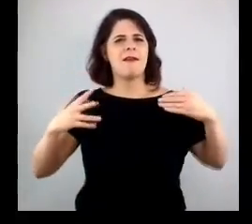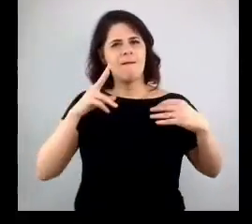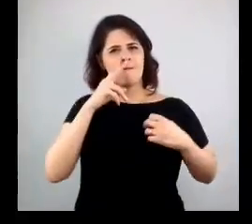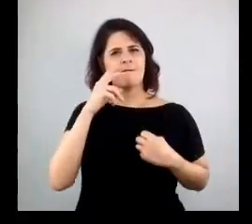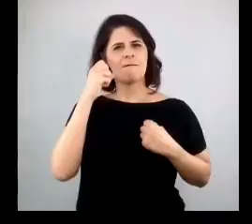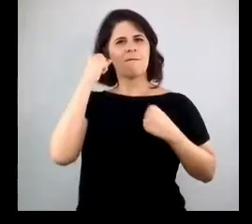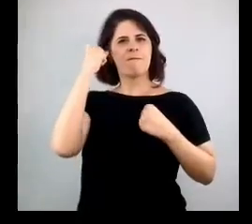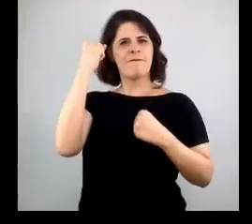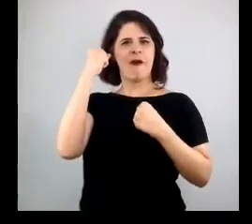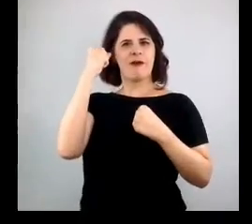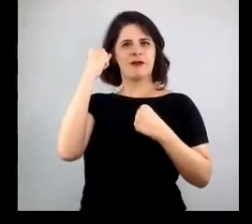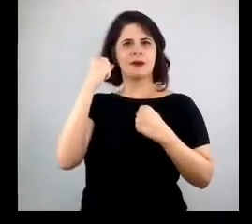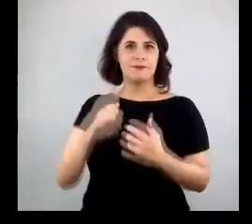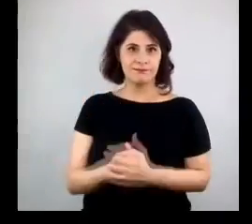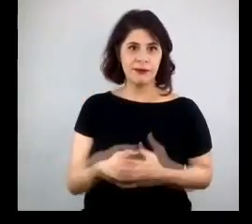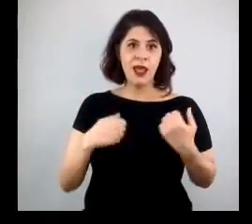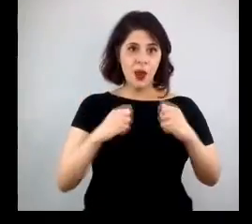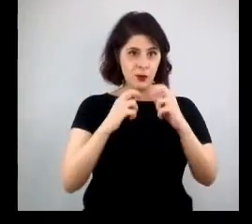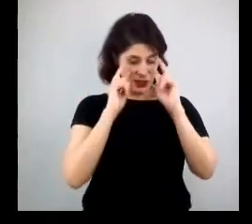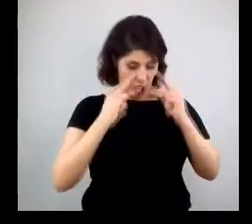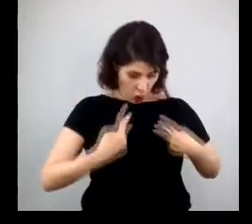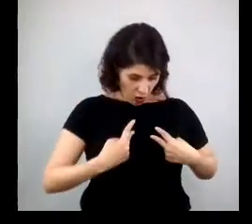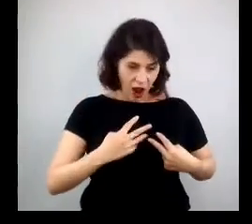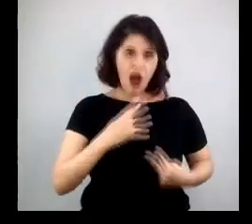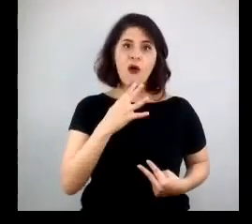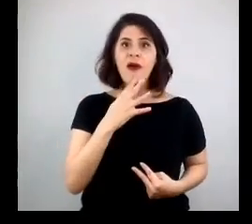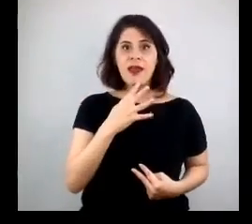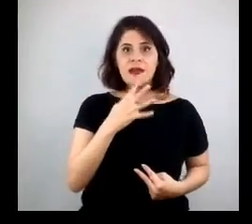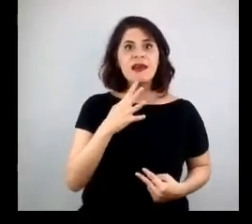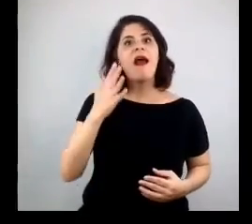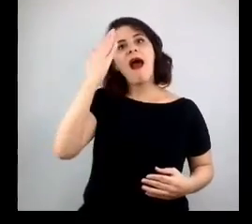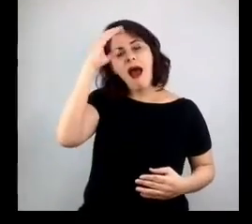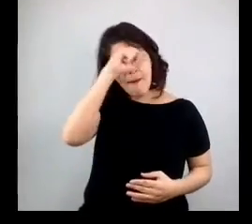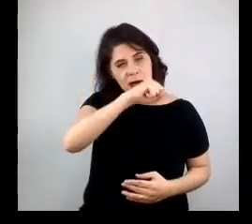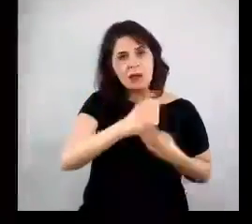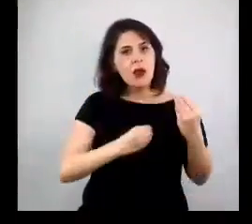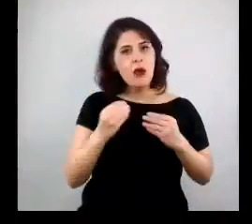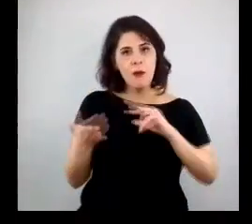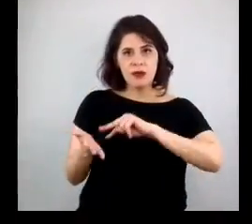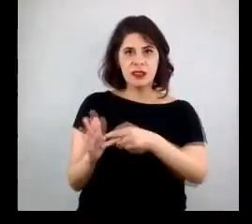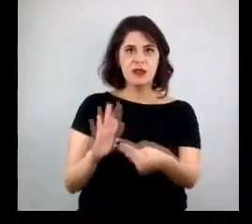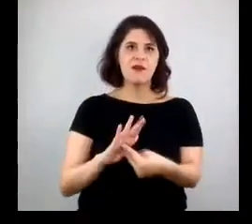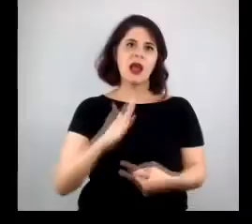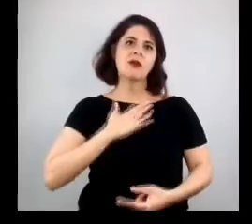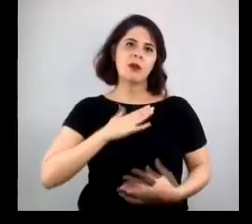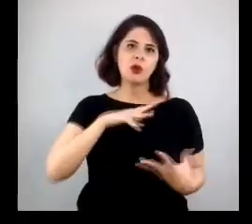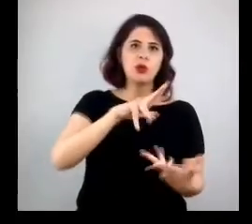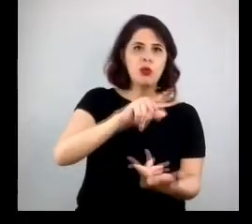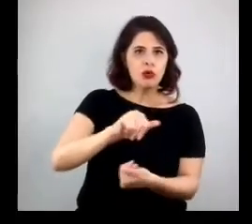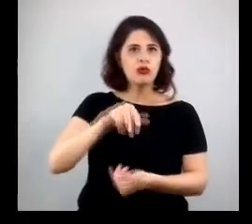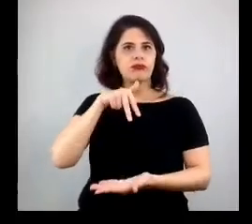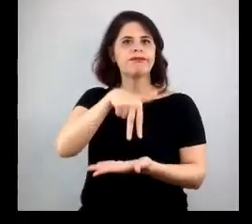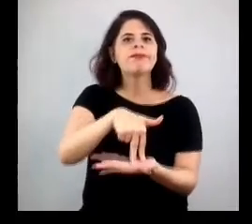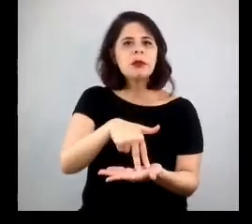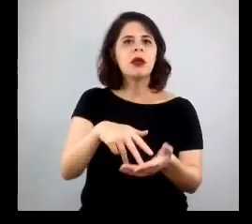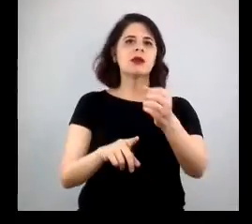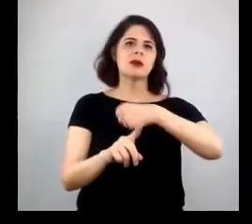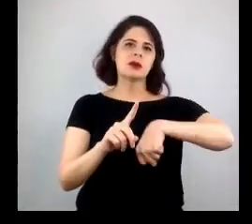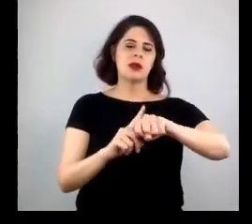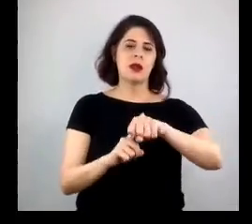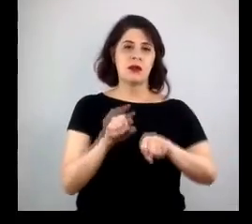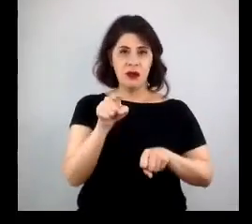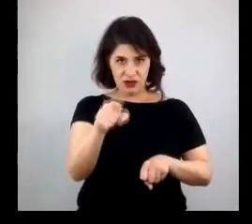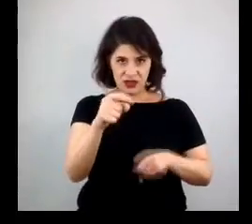me conhecer e aprender a ressignificar o meu lugar no mundo e na sociedade. O que você diz sobre mim me mostra quem é você,